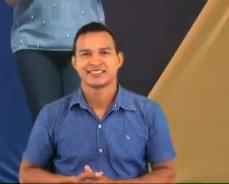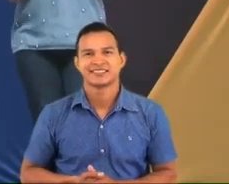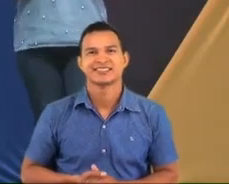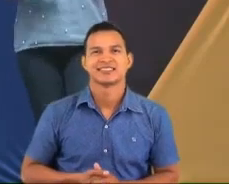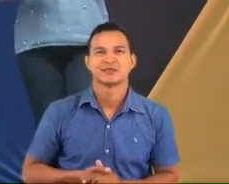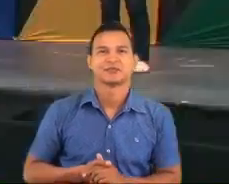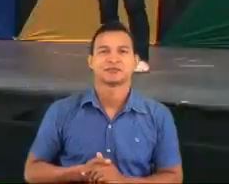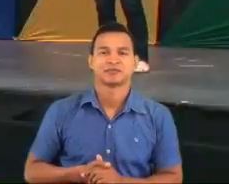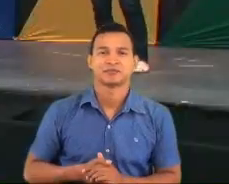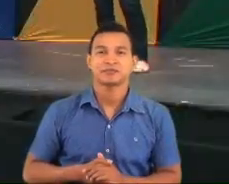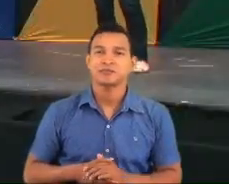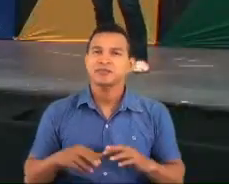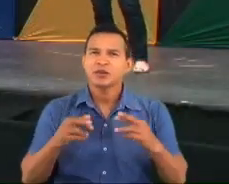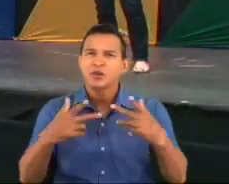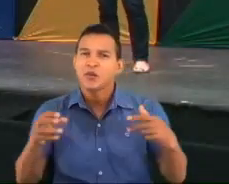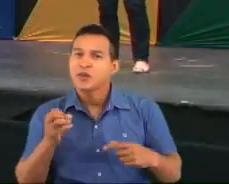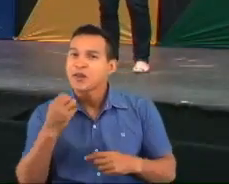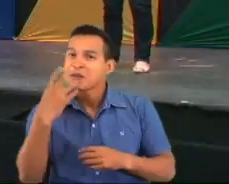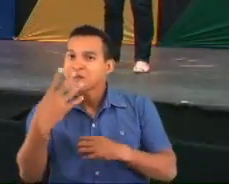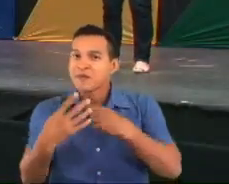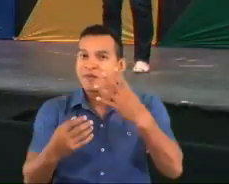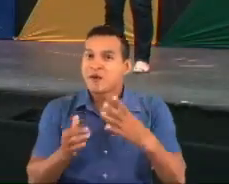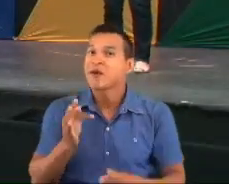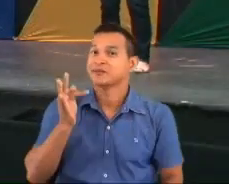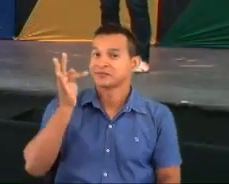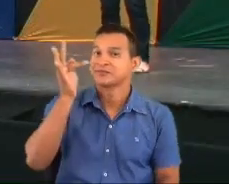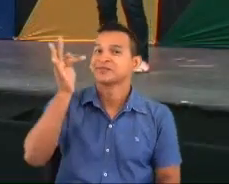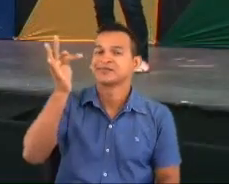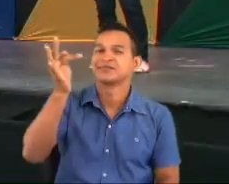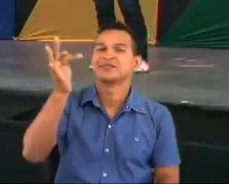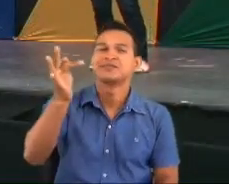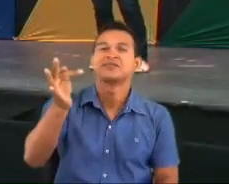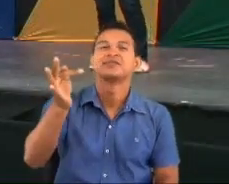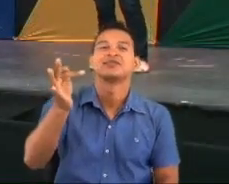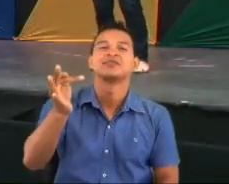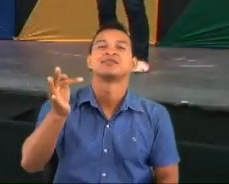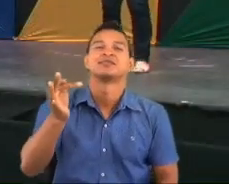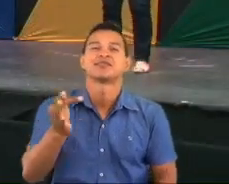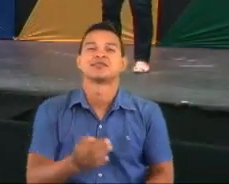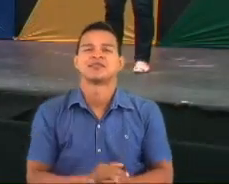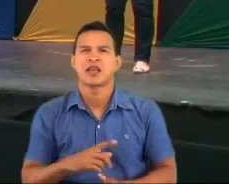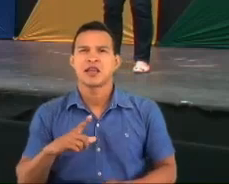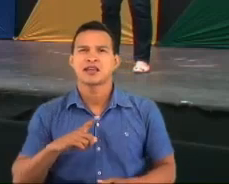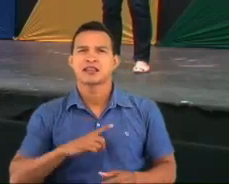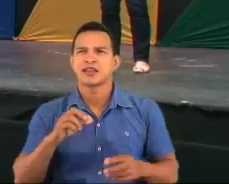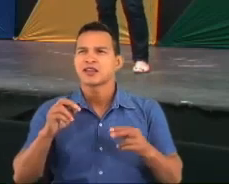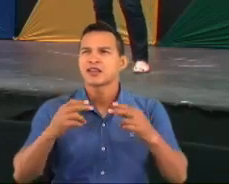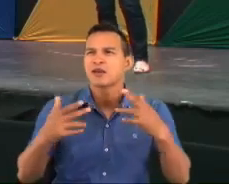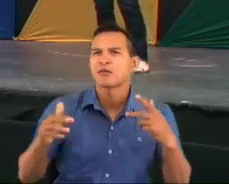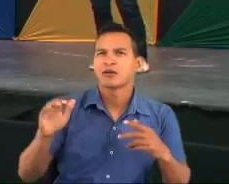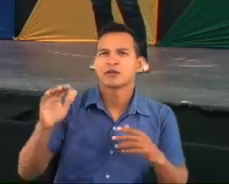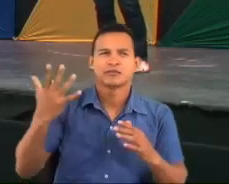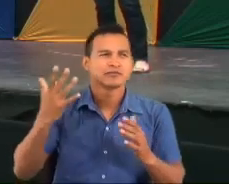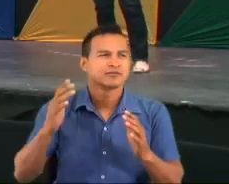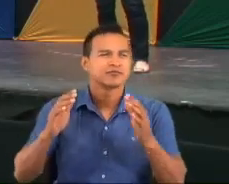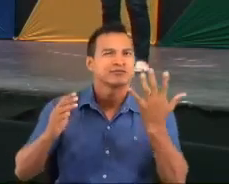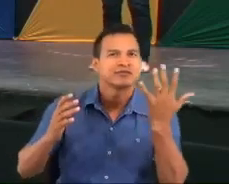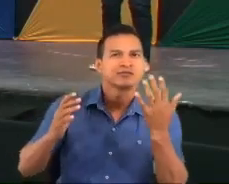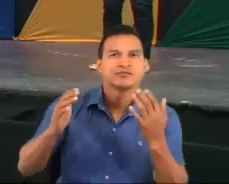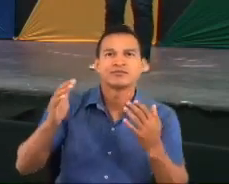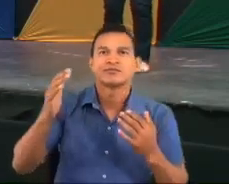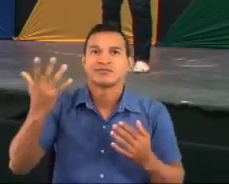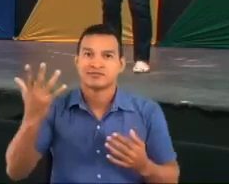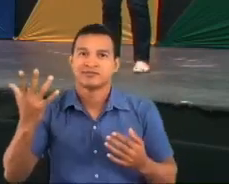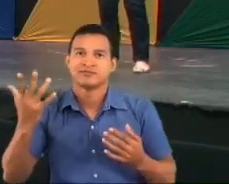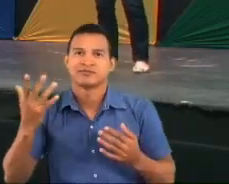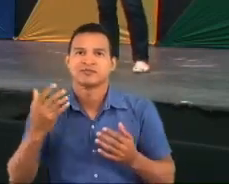E coisa boa chegando, tem algo acontecendo.